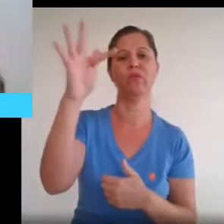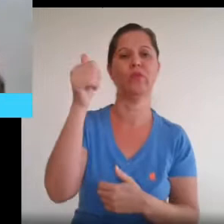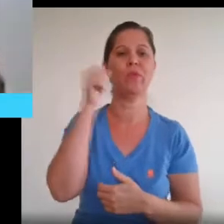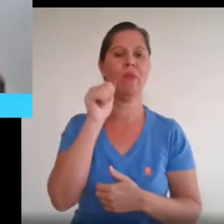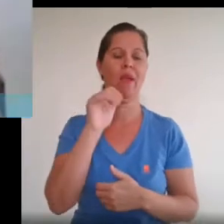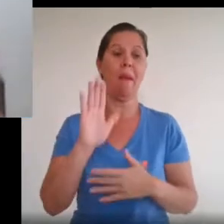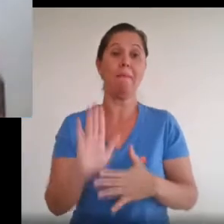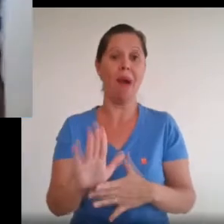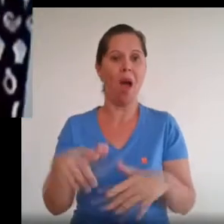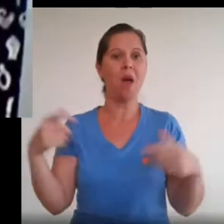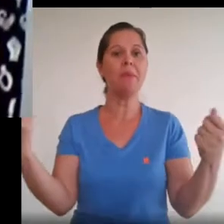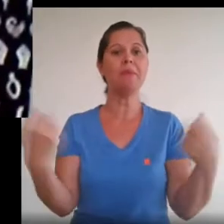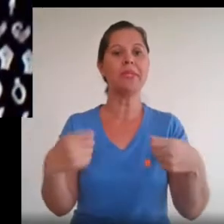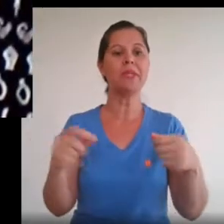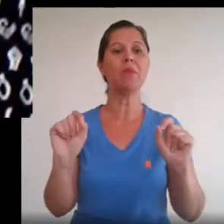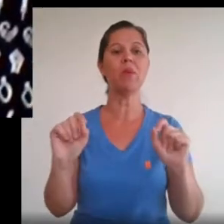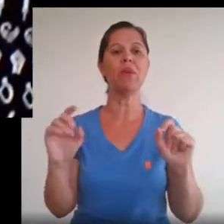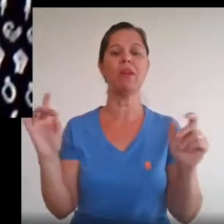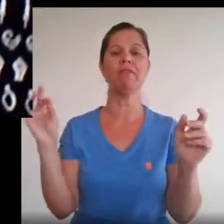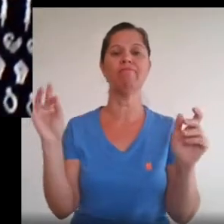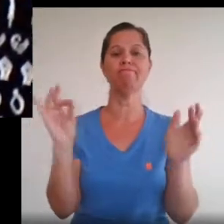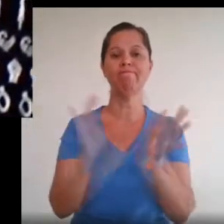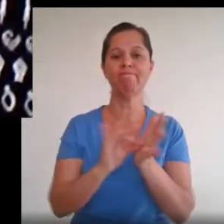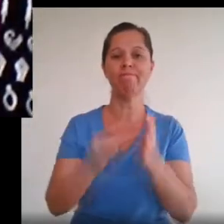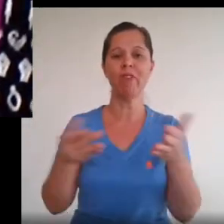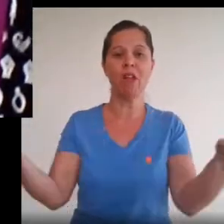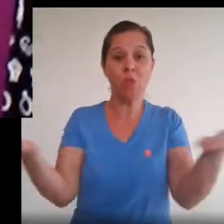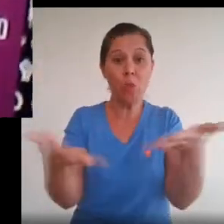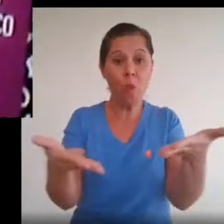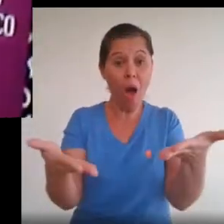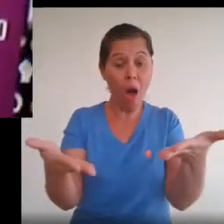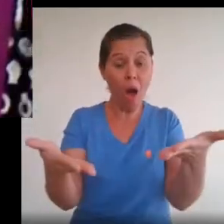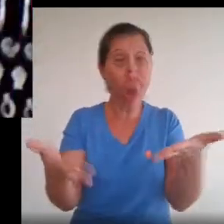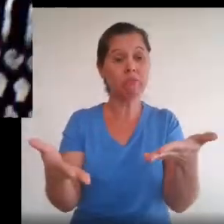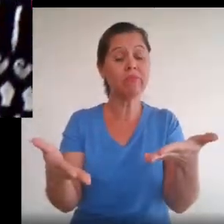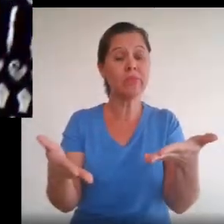Só que a gente precisa se atualizar, né? A história da mulher,